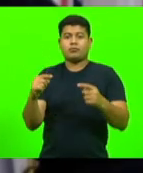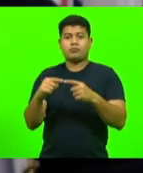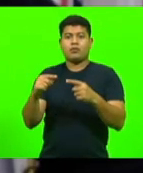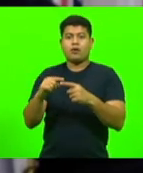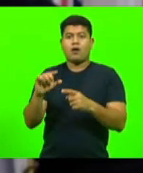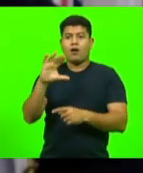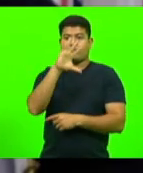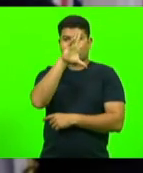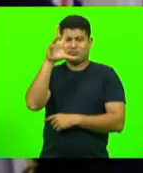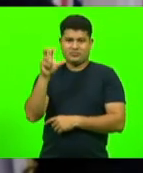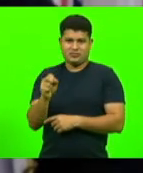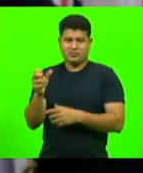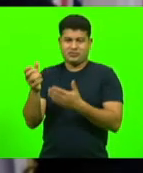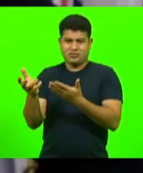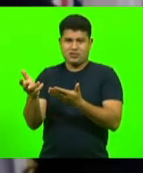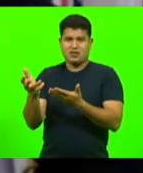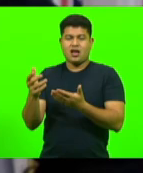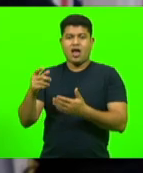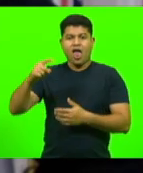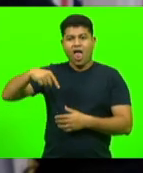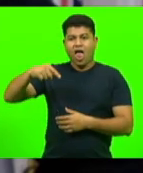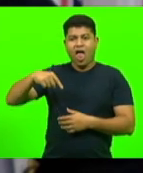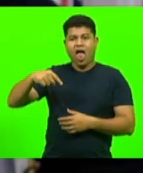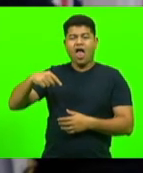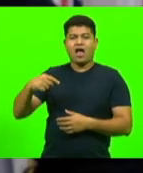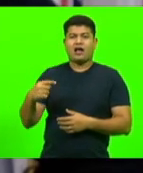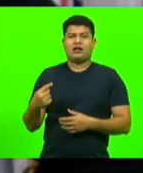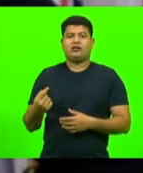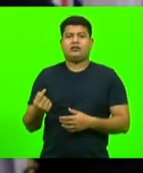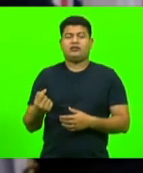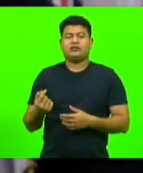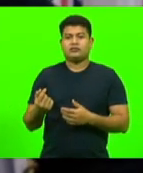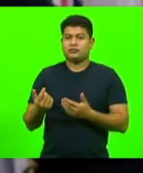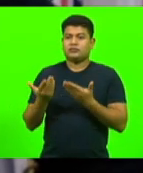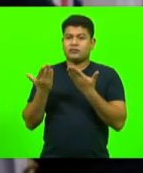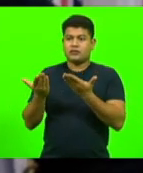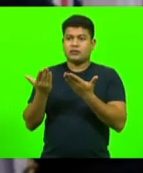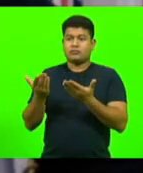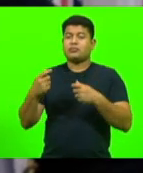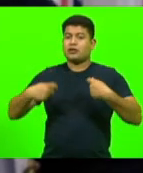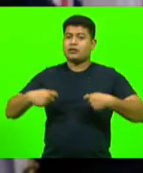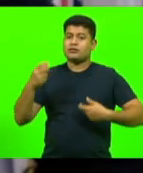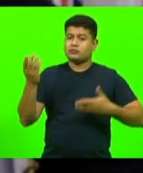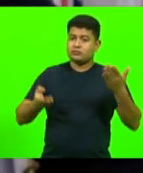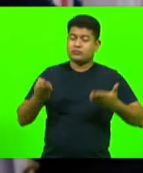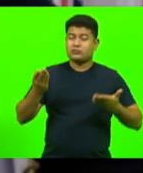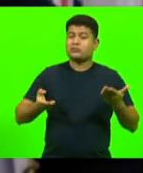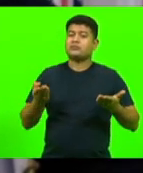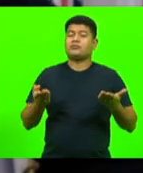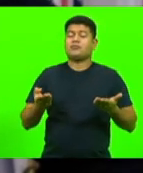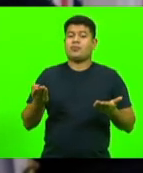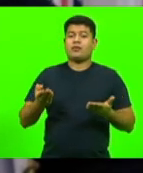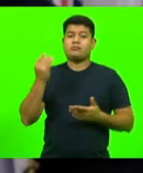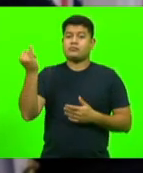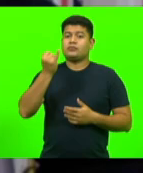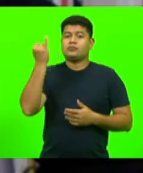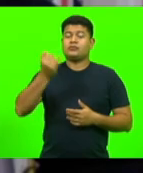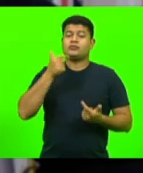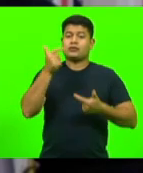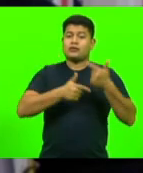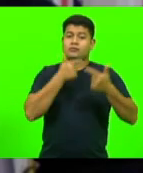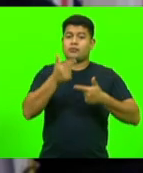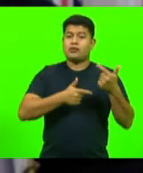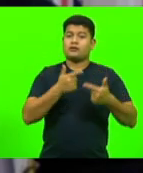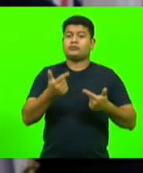exemplo de como a estabilidade é fundamental ao exercício ao bom exercício do servidor público e ao